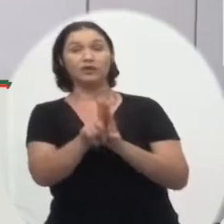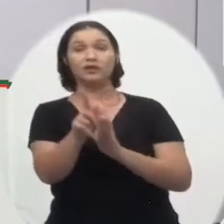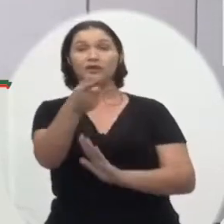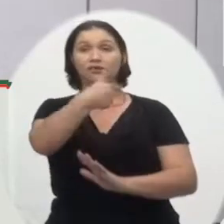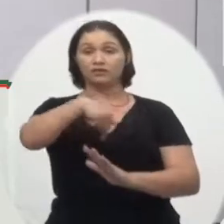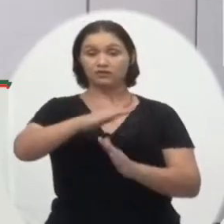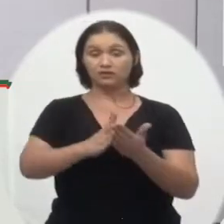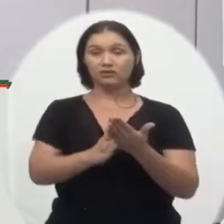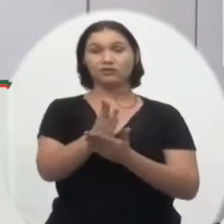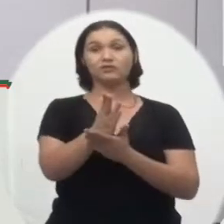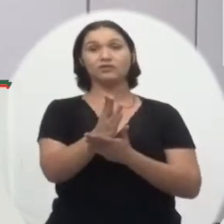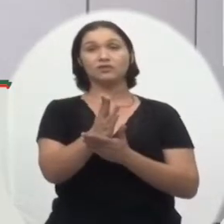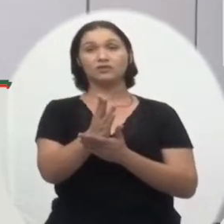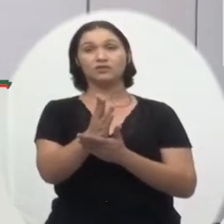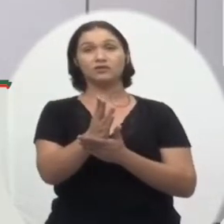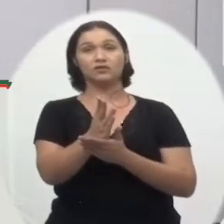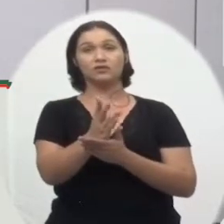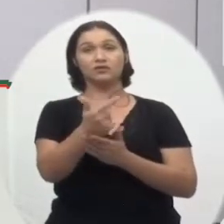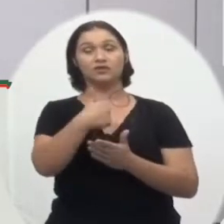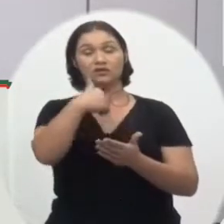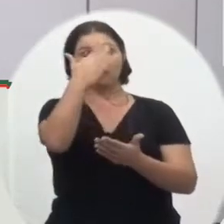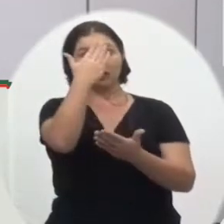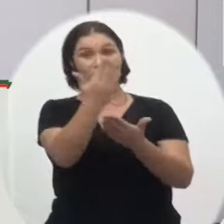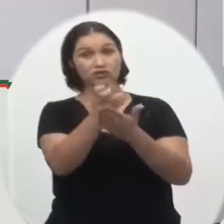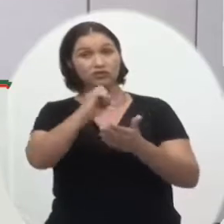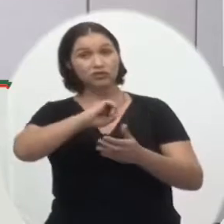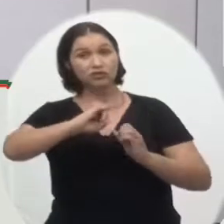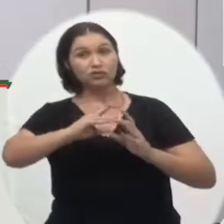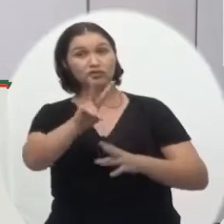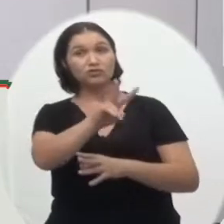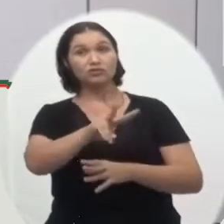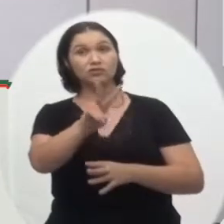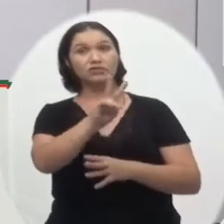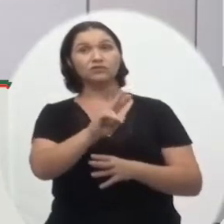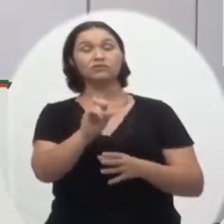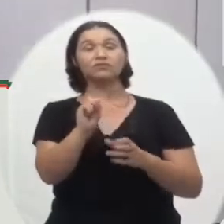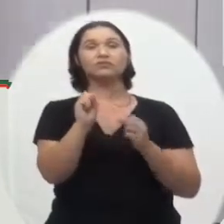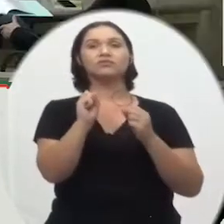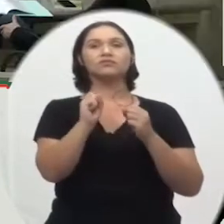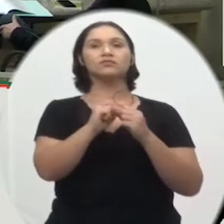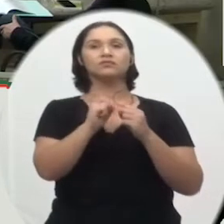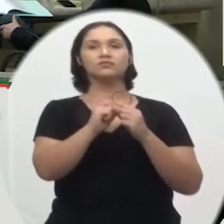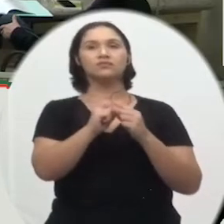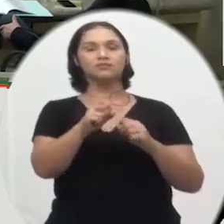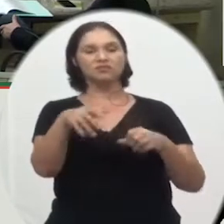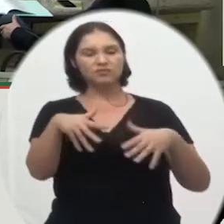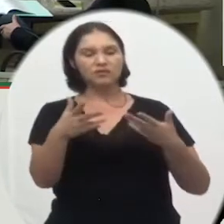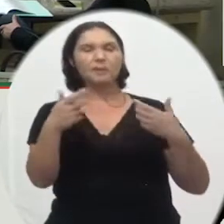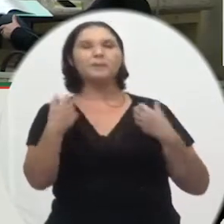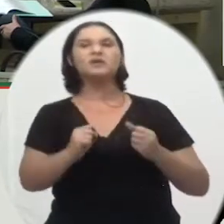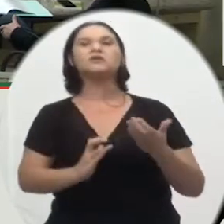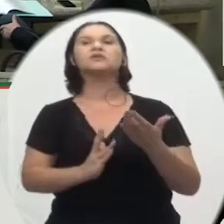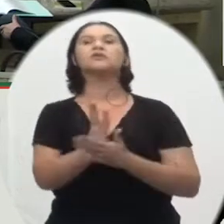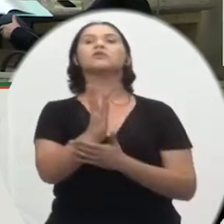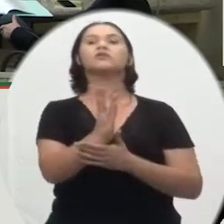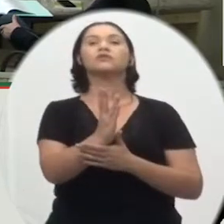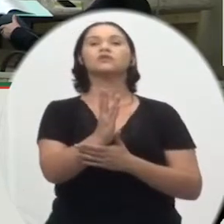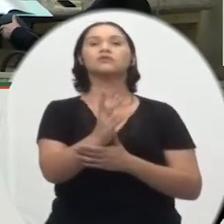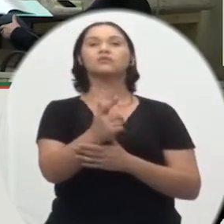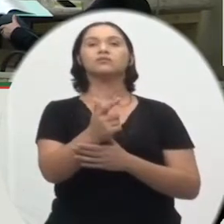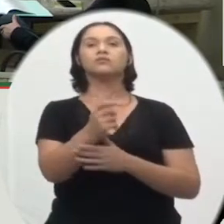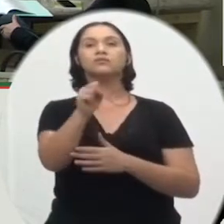aprovada nessa casa, se eu não me engano, por unanimidade. Foi. Então que se cumpra. Parabéns, vereador. Obrigado, vereador. E de fato, é bem isso. Não